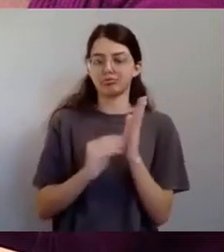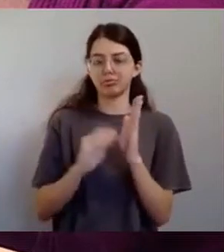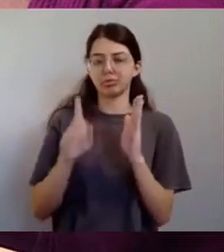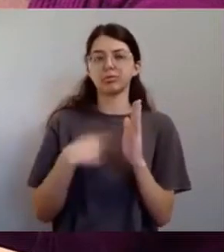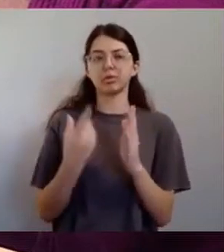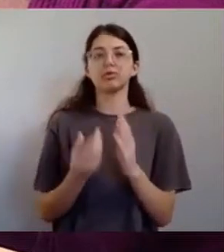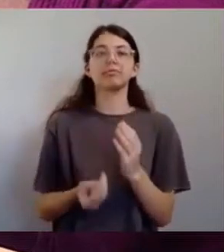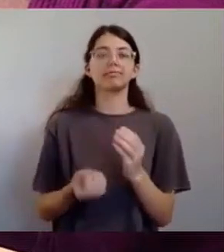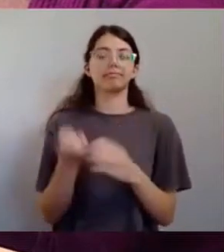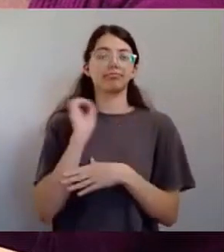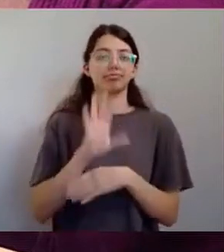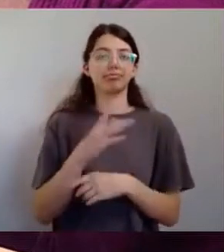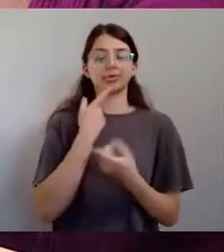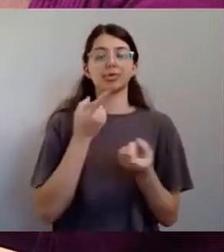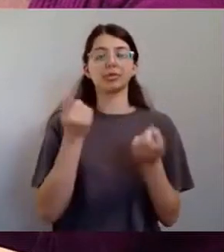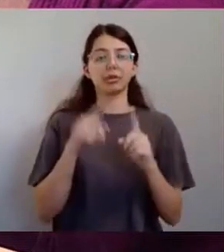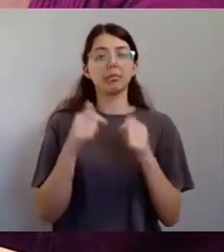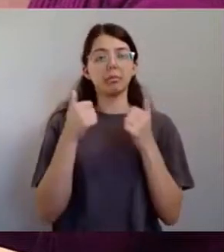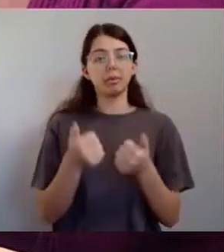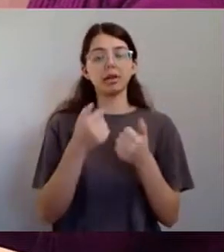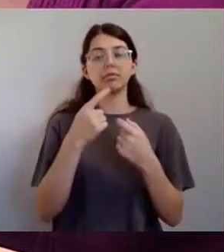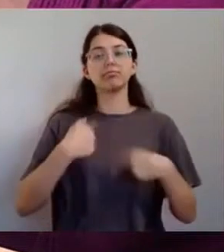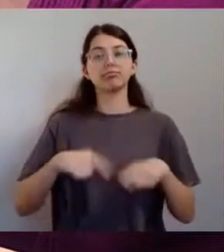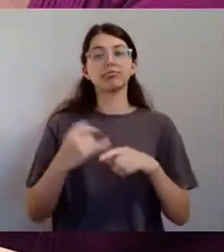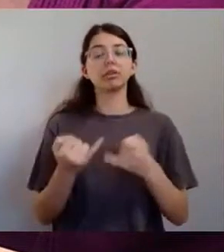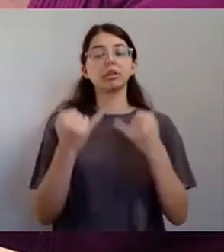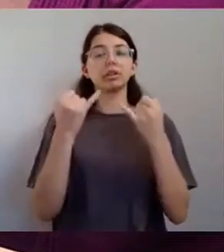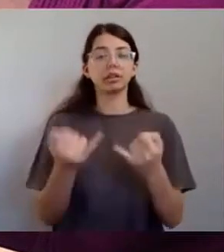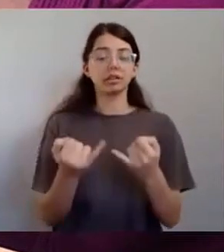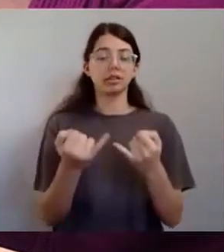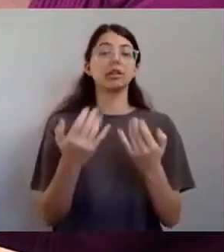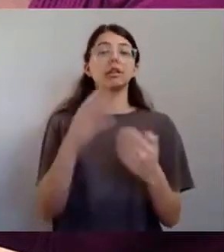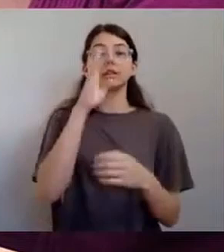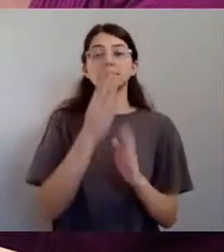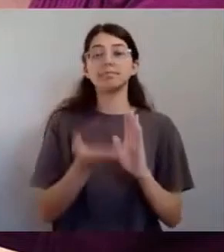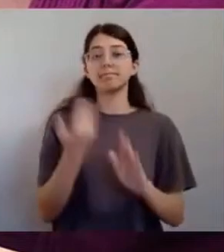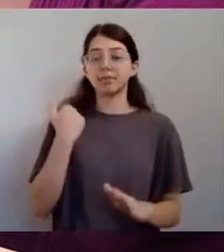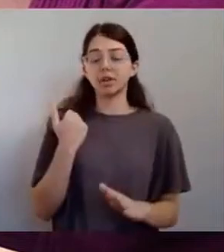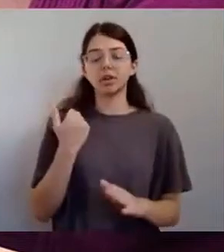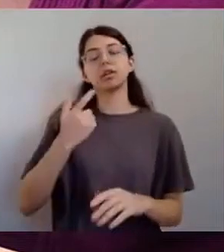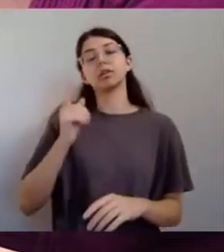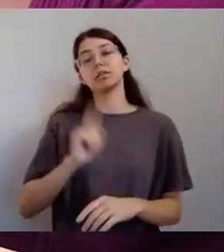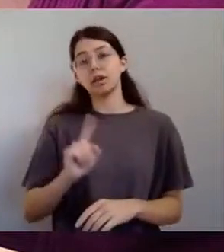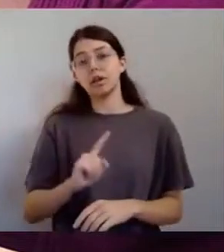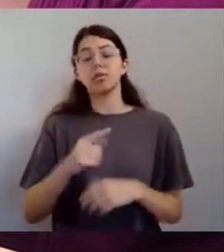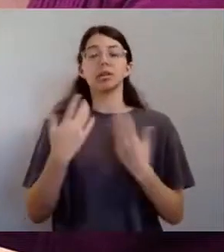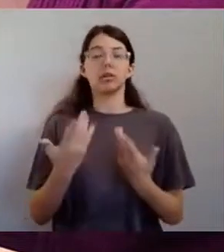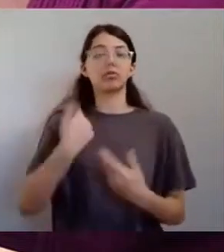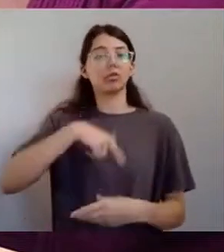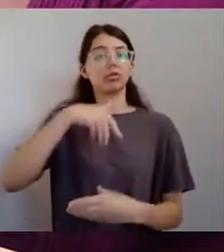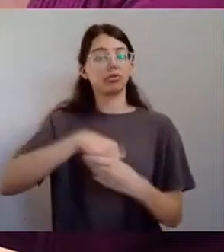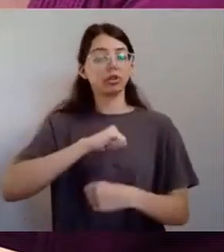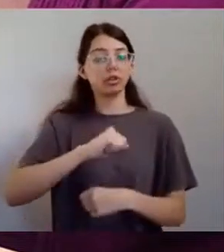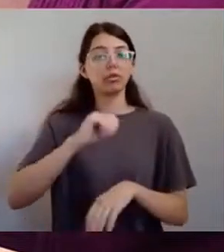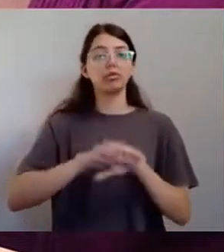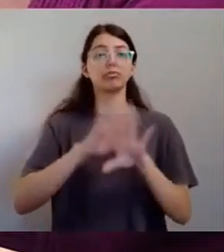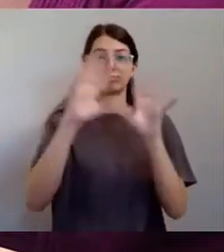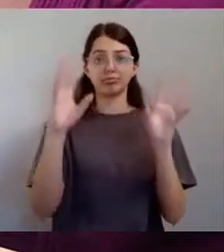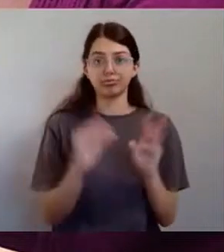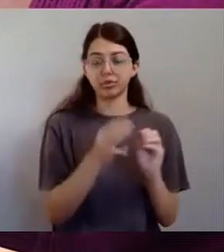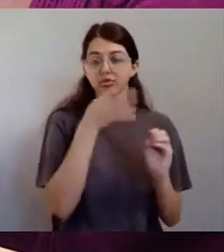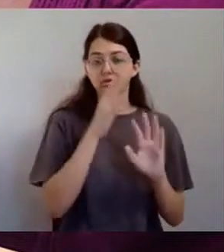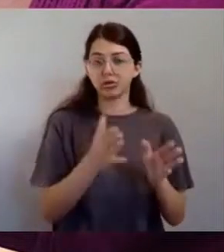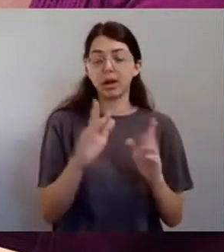próxima reunião com a informação em falta. A não ser retirada, votaremos contra, porque além de tudo o que já referi, consideramos que a redução